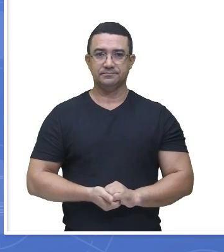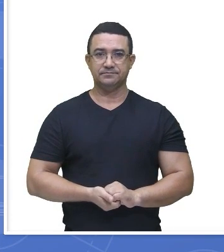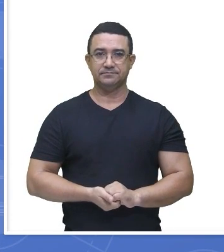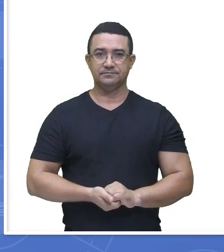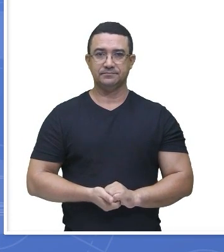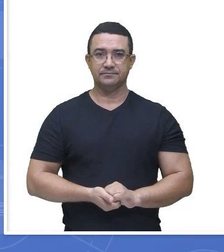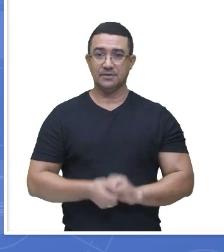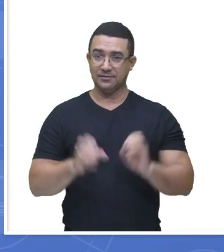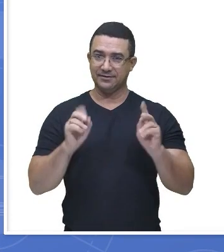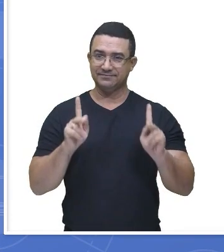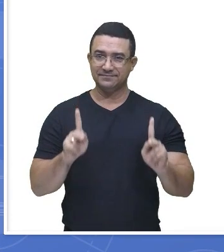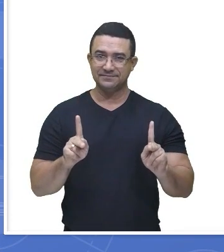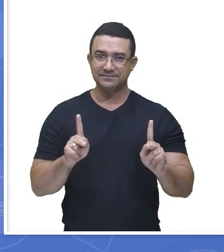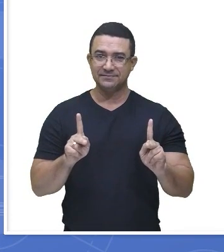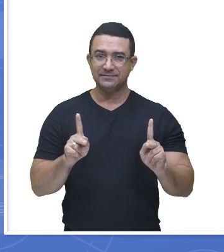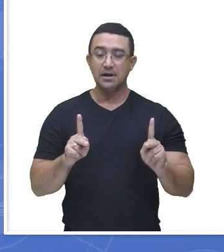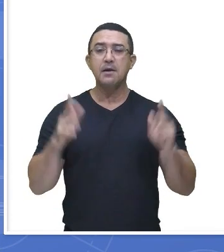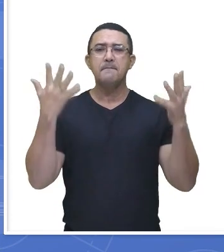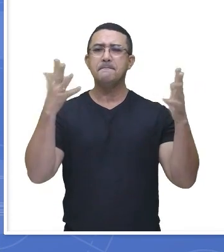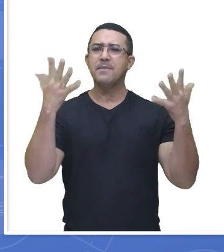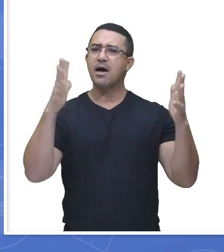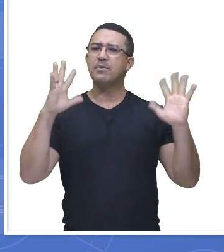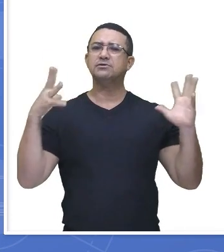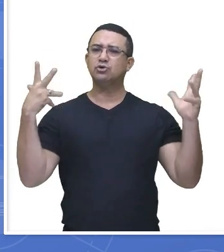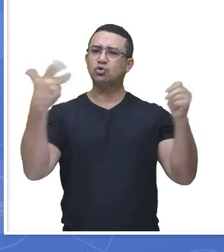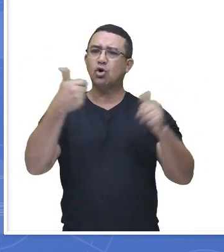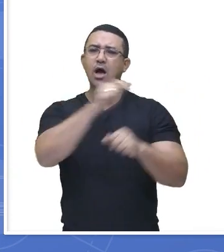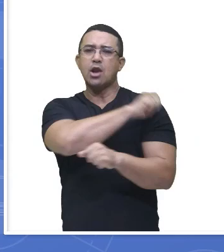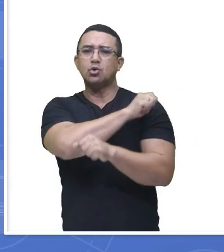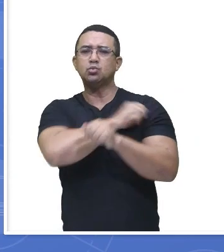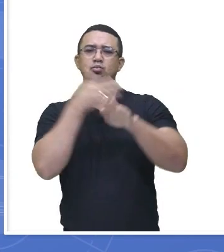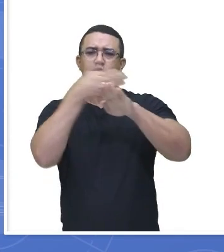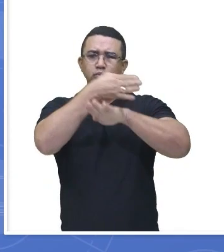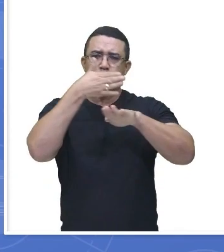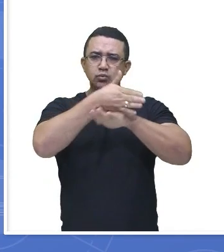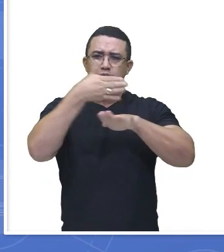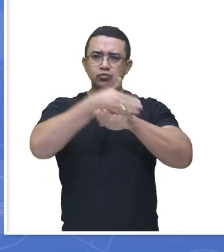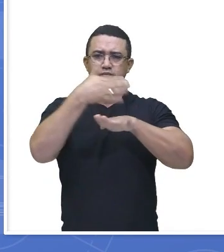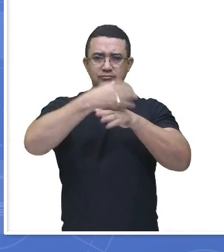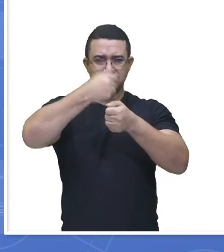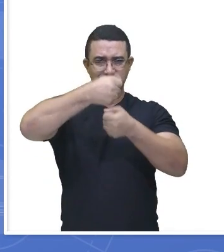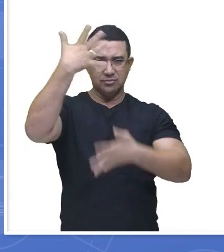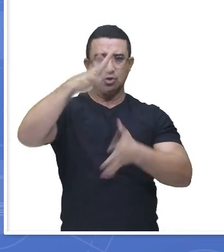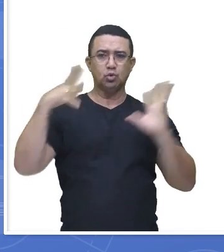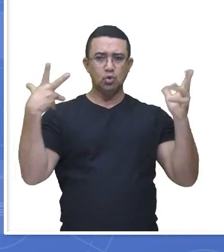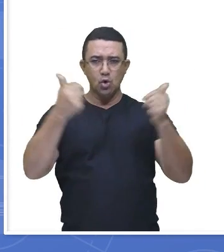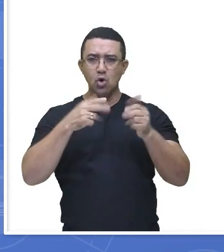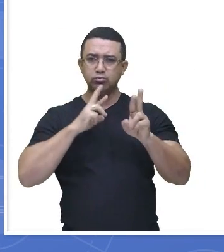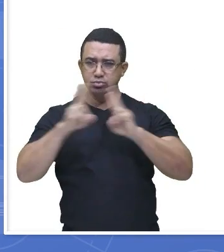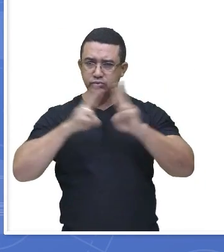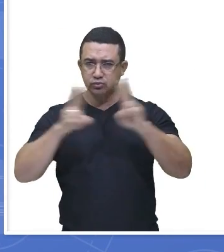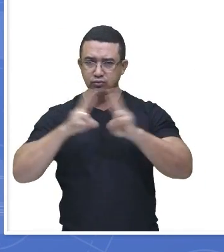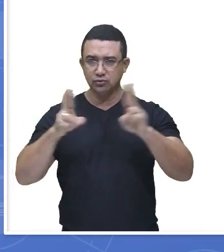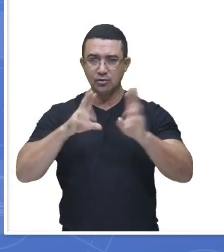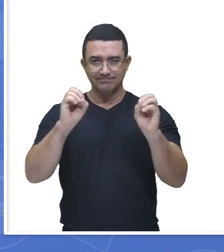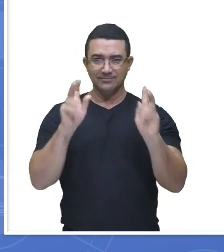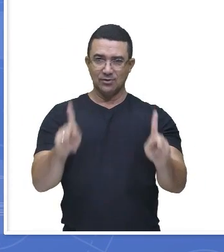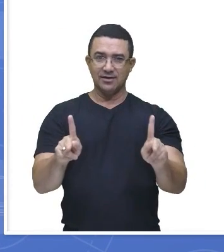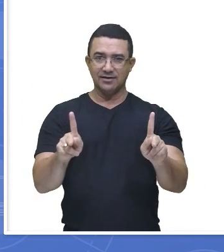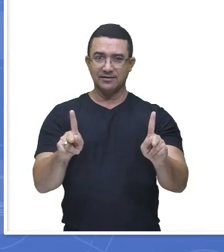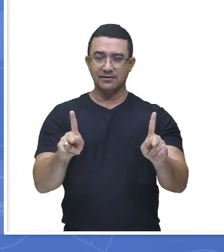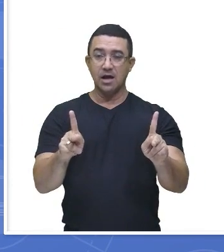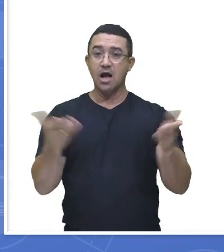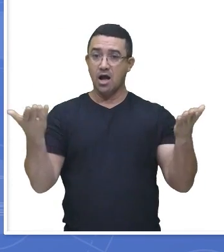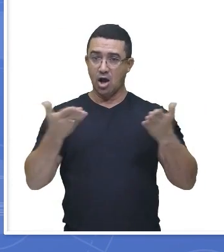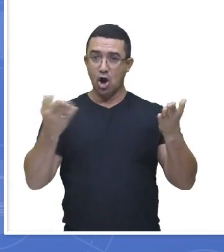D, ok? Mas parabéns a todos aqueles que tentaram, a todos aqueles que apresentaram suas respostas, ok? Vamos